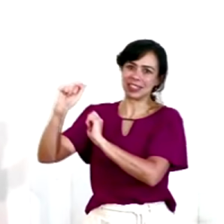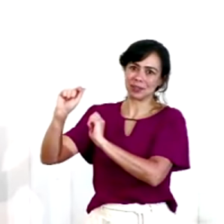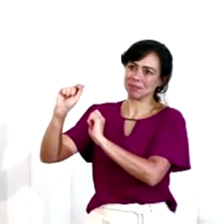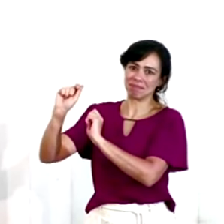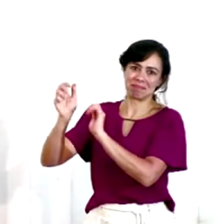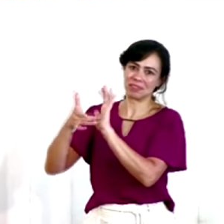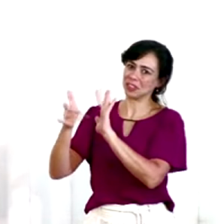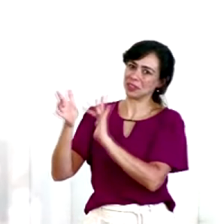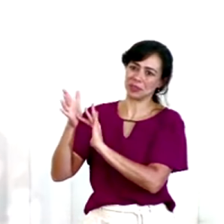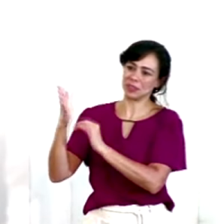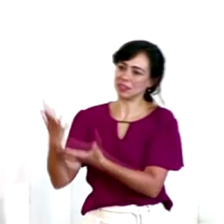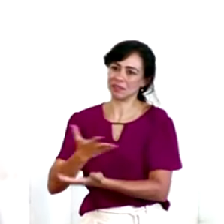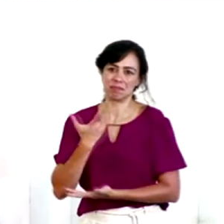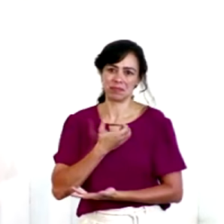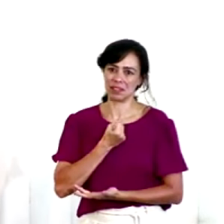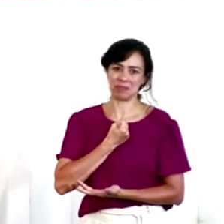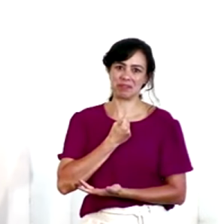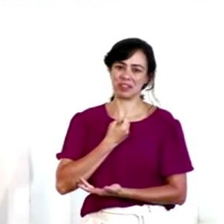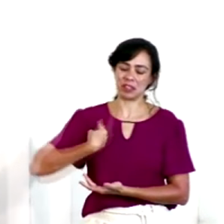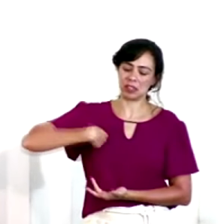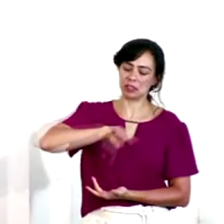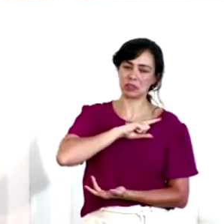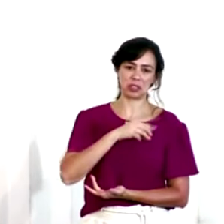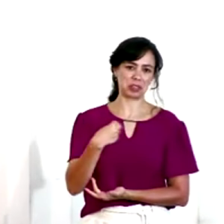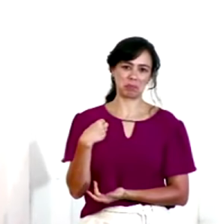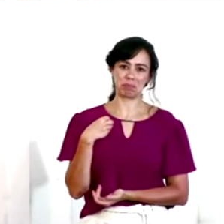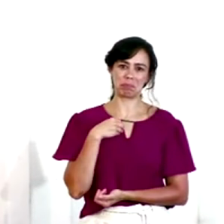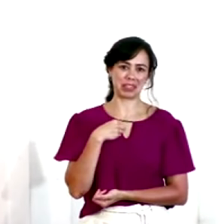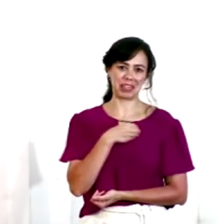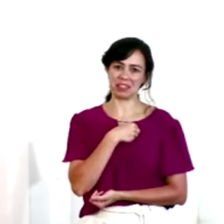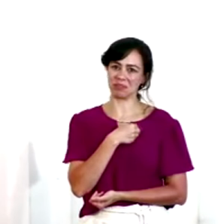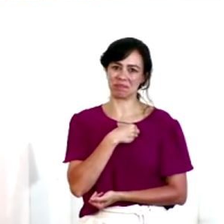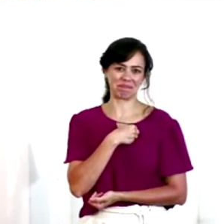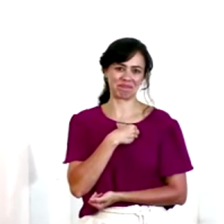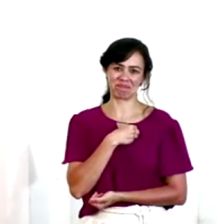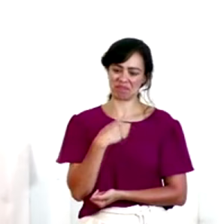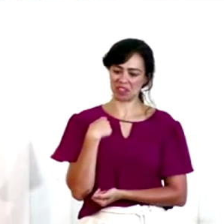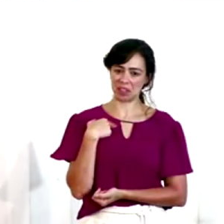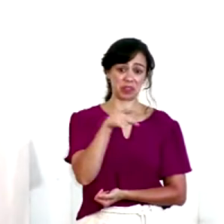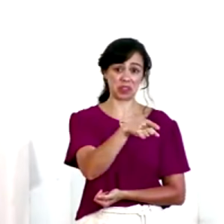pecadores, como eu e como vocês, como todos nós.